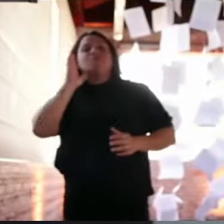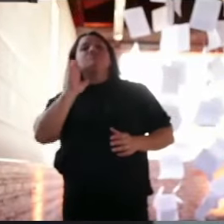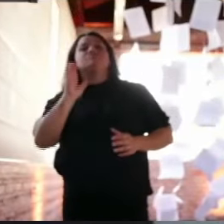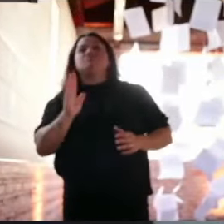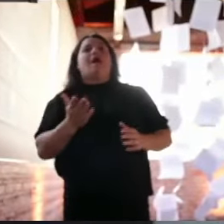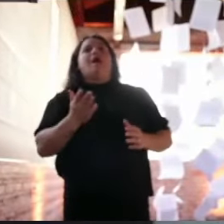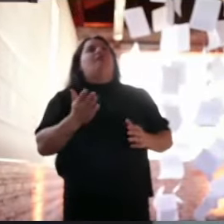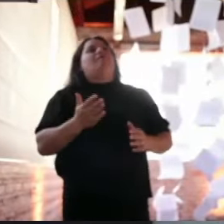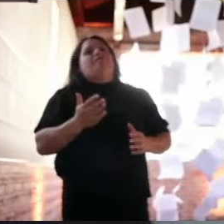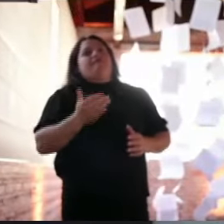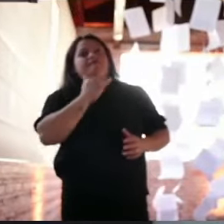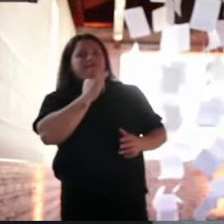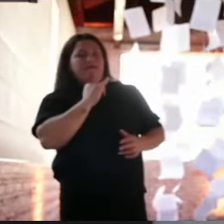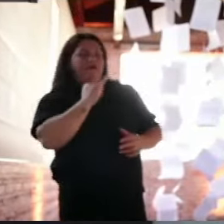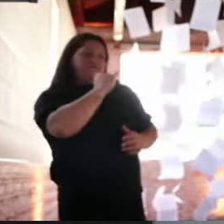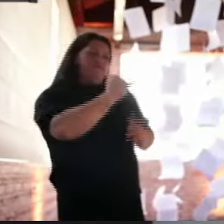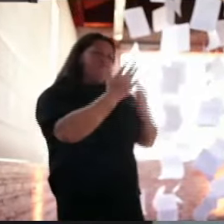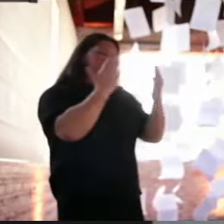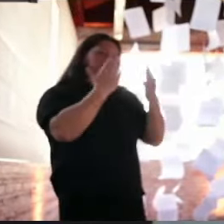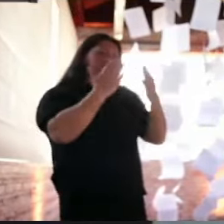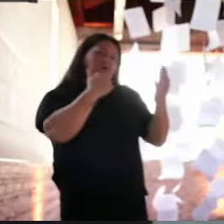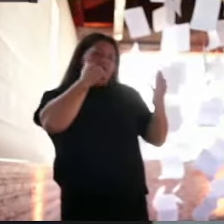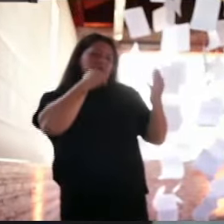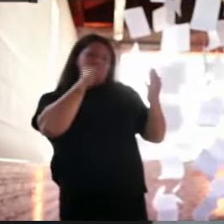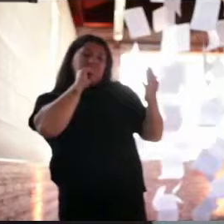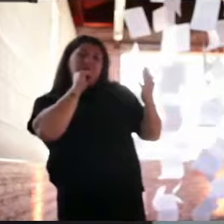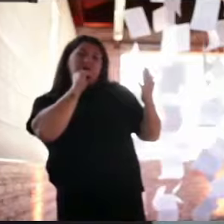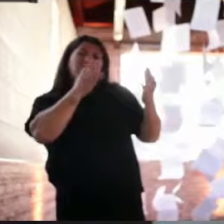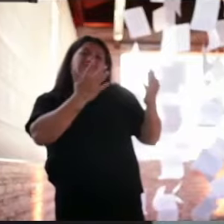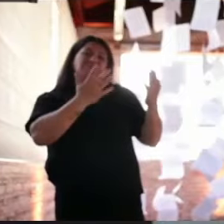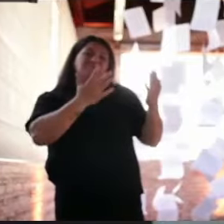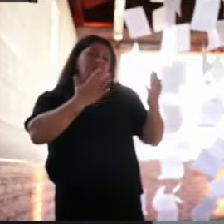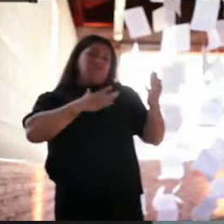ai a minha mãe não gostava muito de ser mãe bom